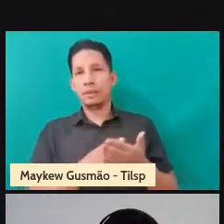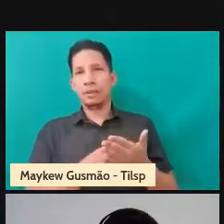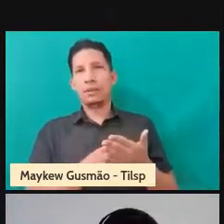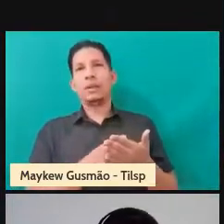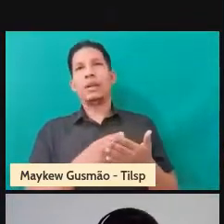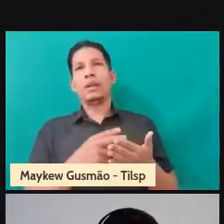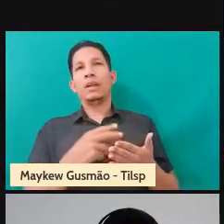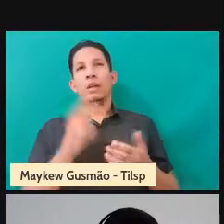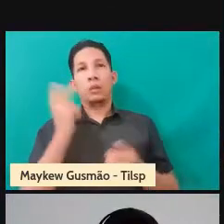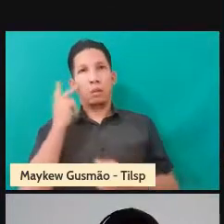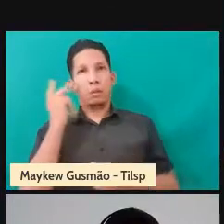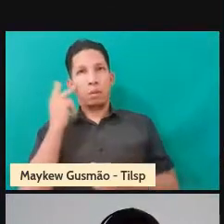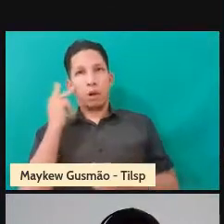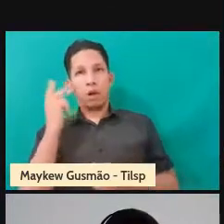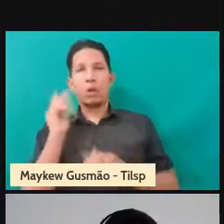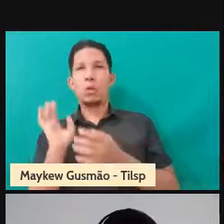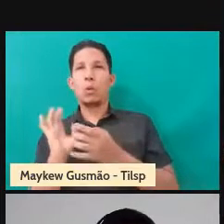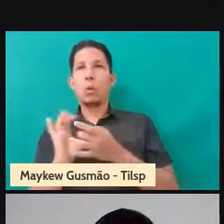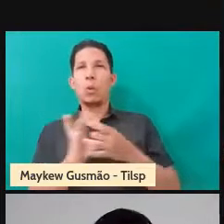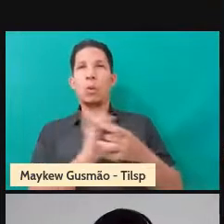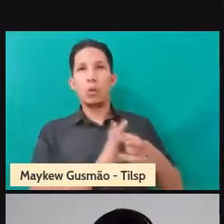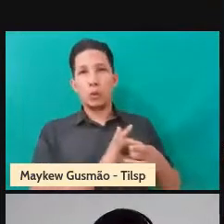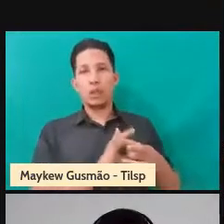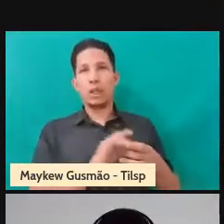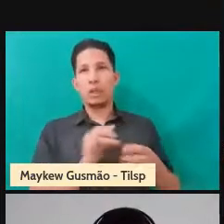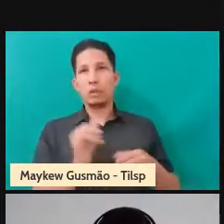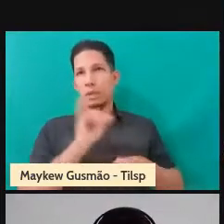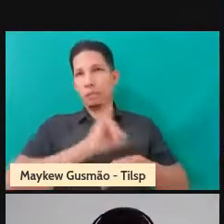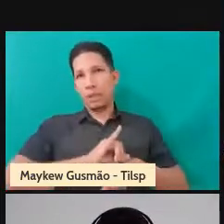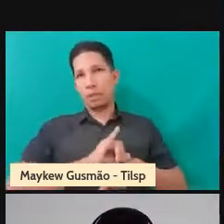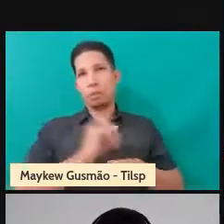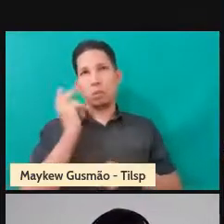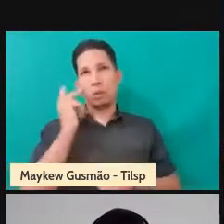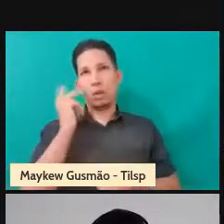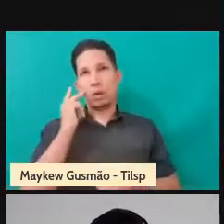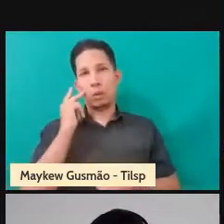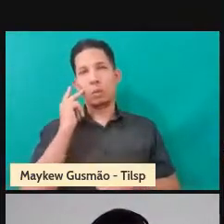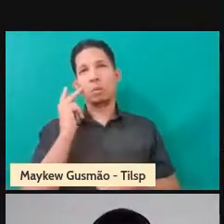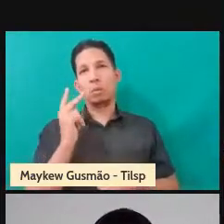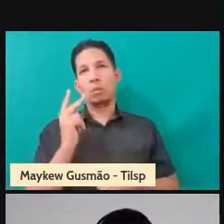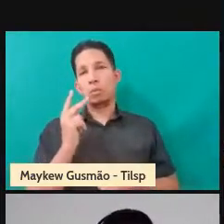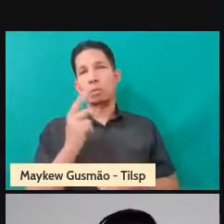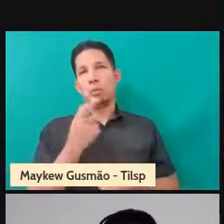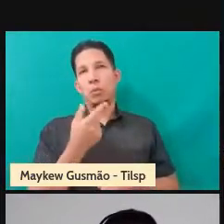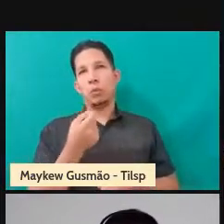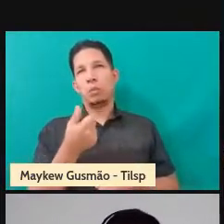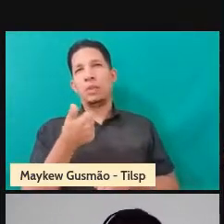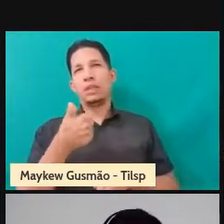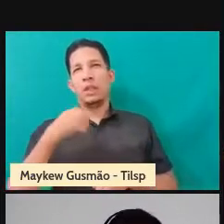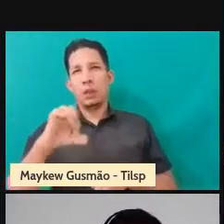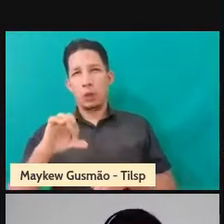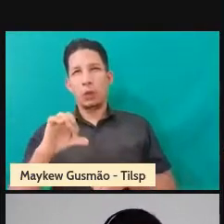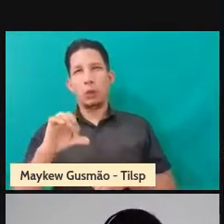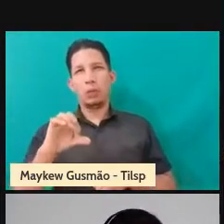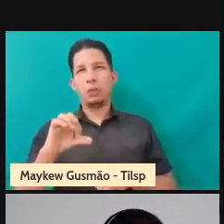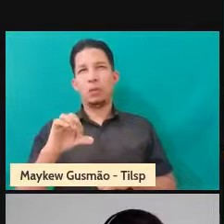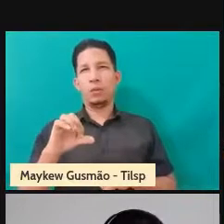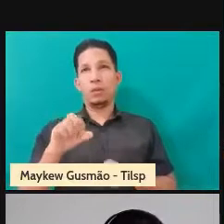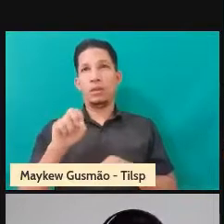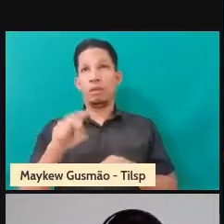São Paulo, no contexto, né, da metrópole de São Paulo, em 2019, antes ainda do início da